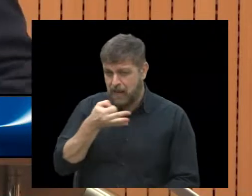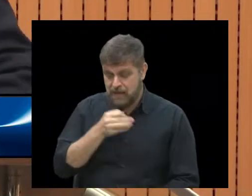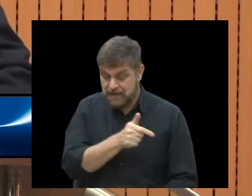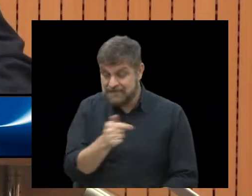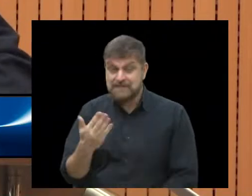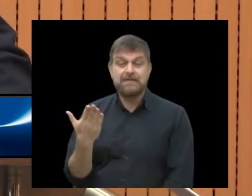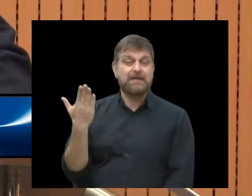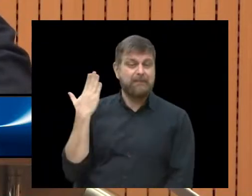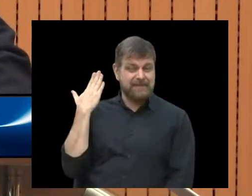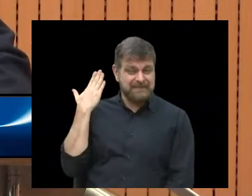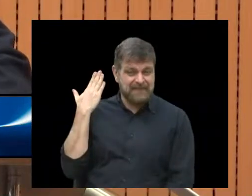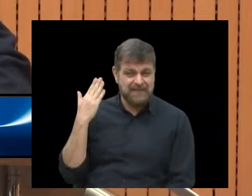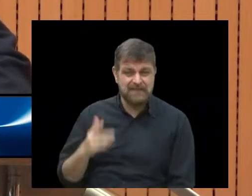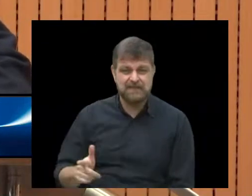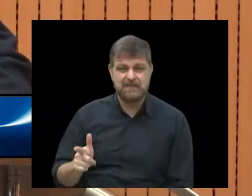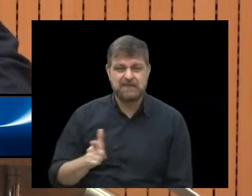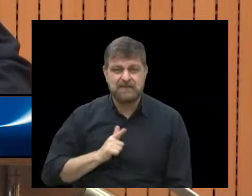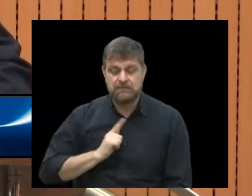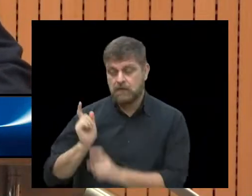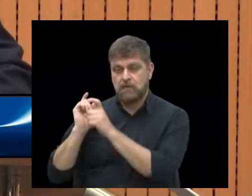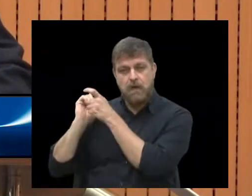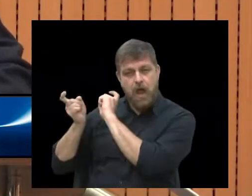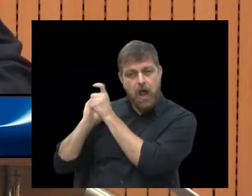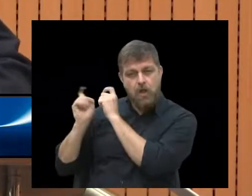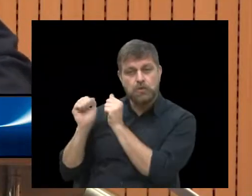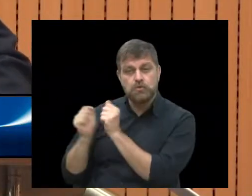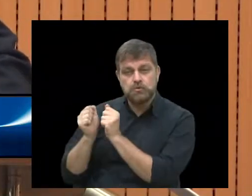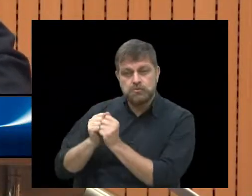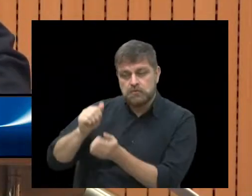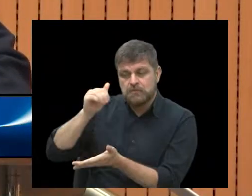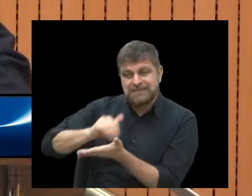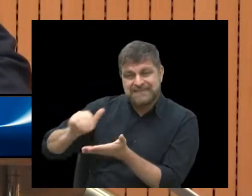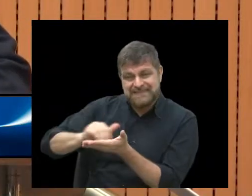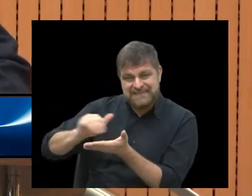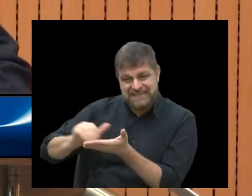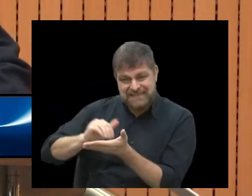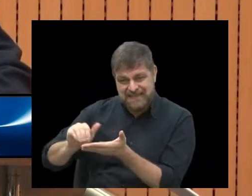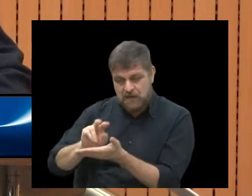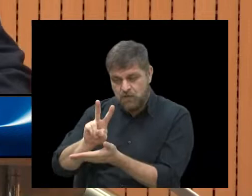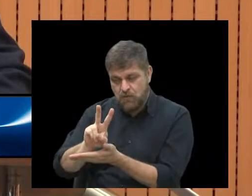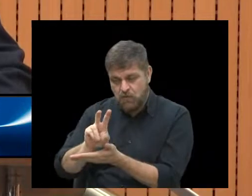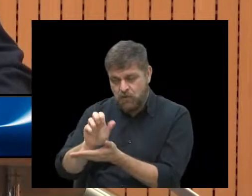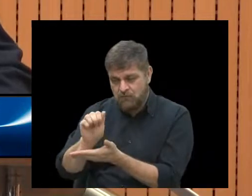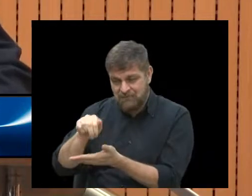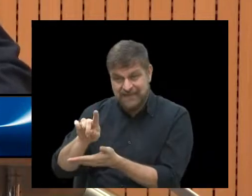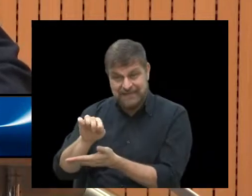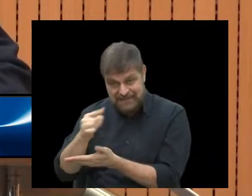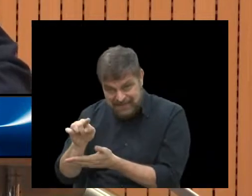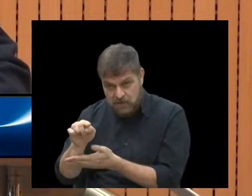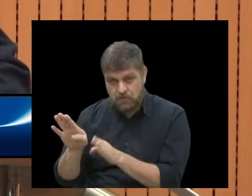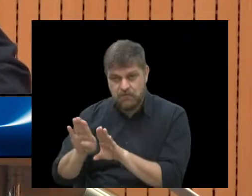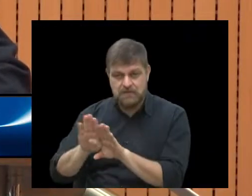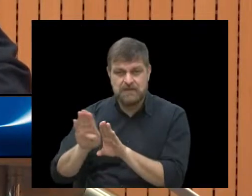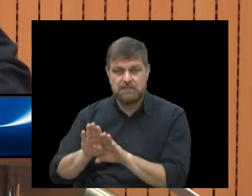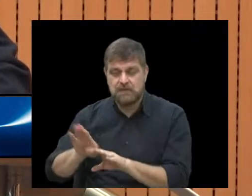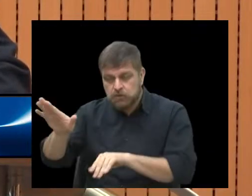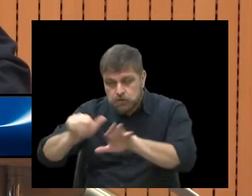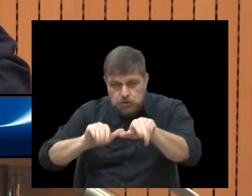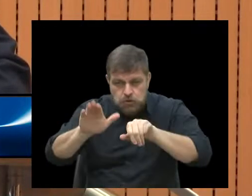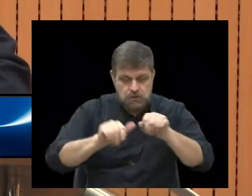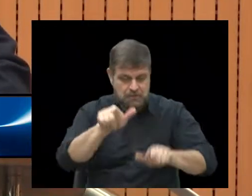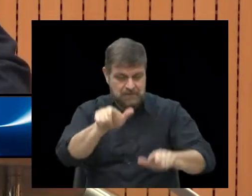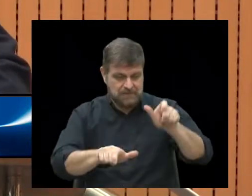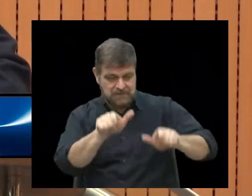semana passada tive uma reunião com o secretário Paulela, com o Vandão, levei os moradores dos